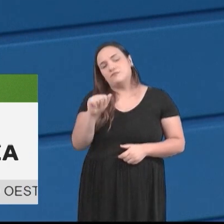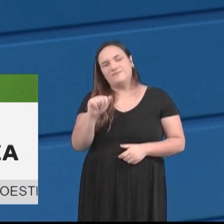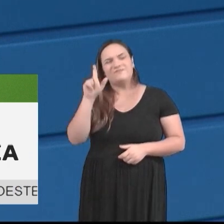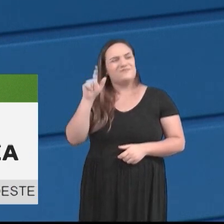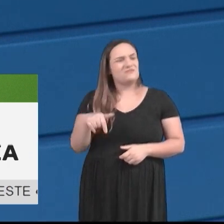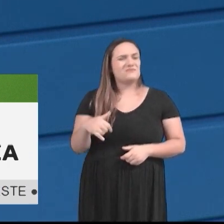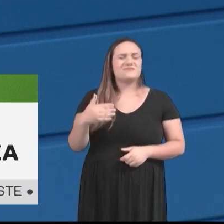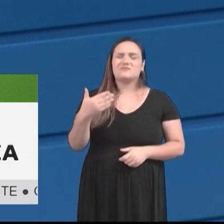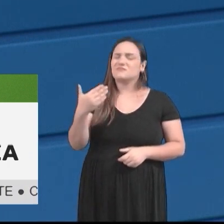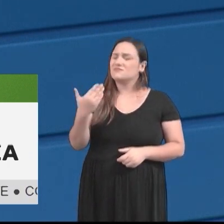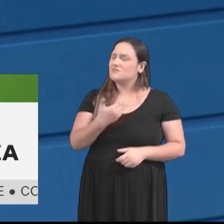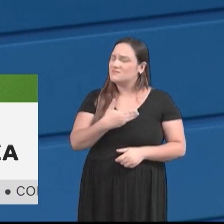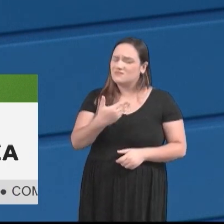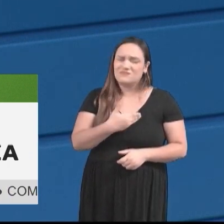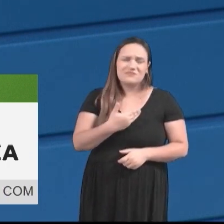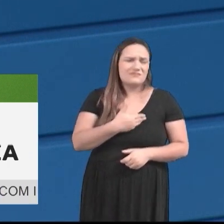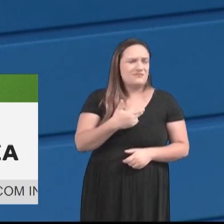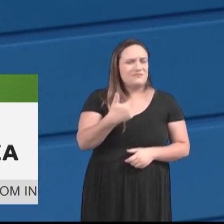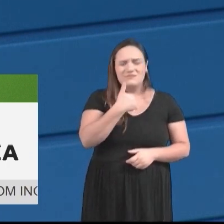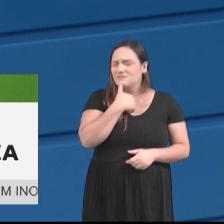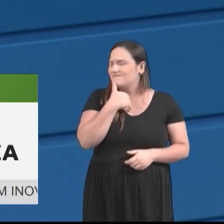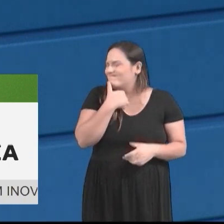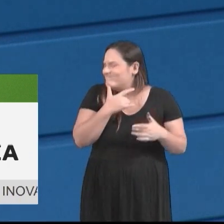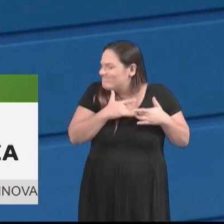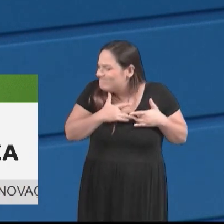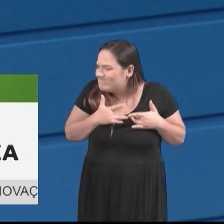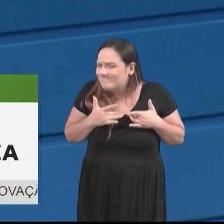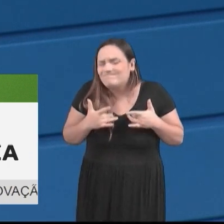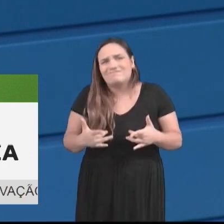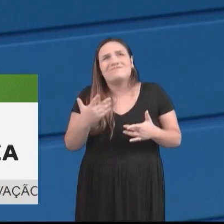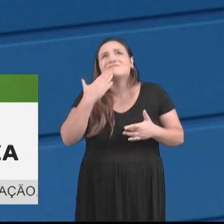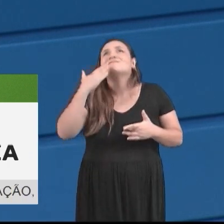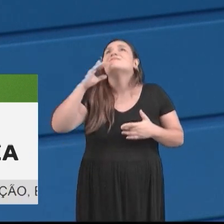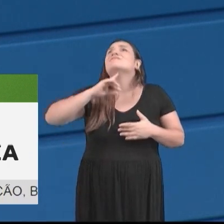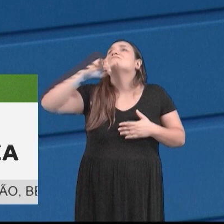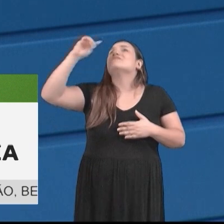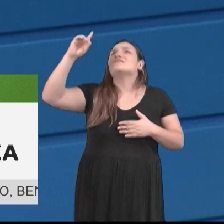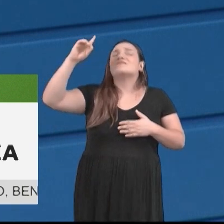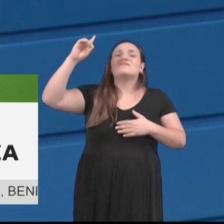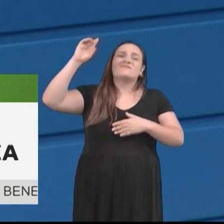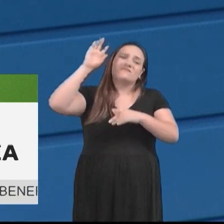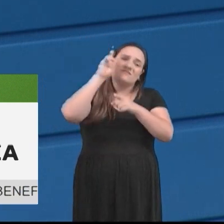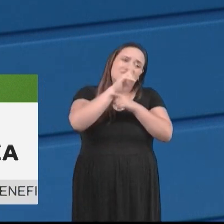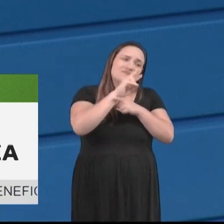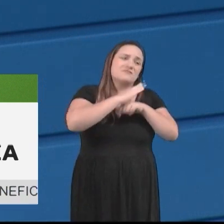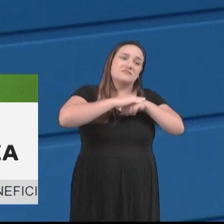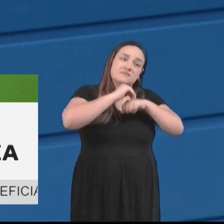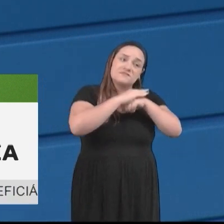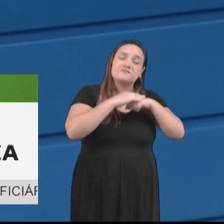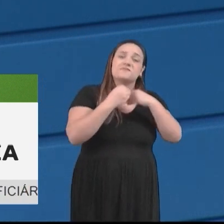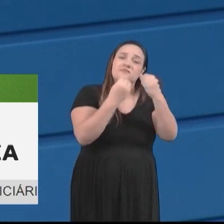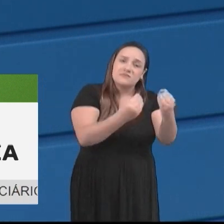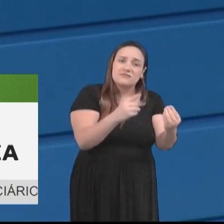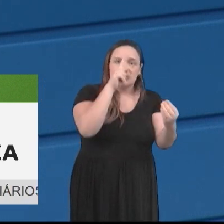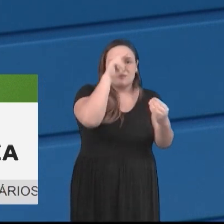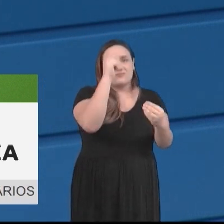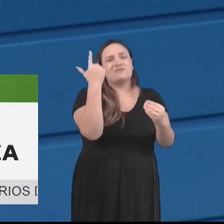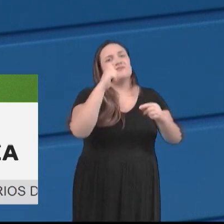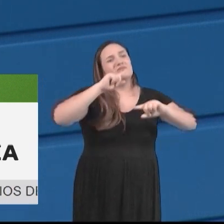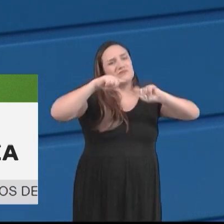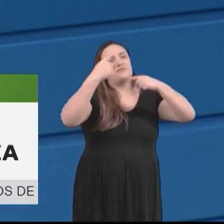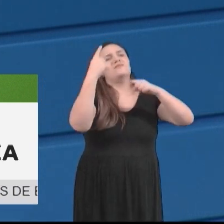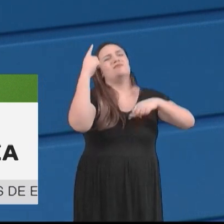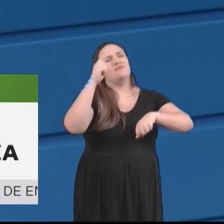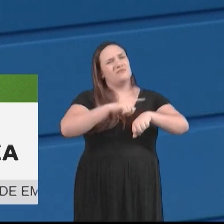amigos enlutados, expressando os mais sinceros sentimentos de pesar, rogando a Deus que conforte o coração de todos e conceda forças para superar esse momento